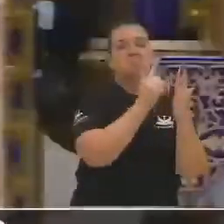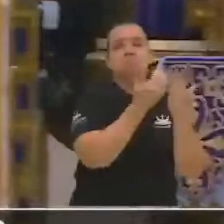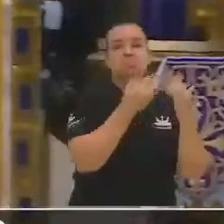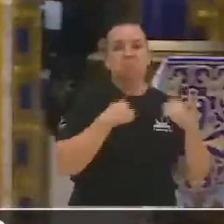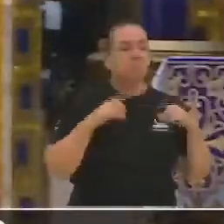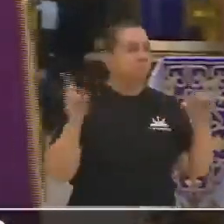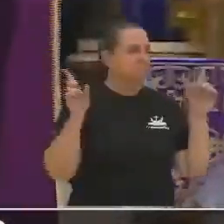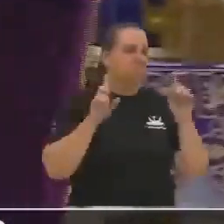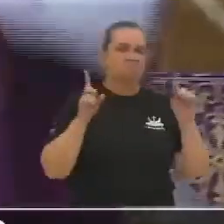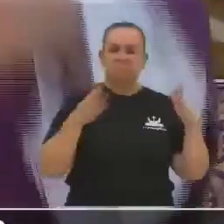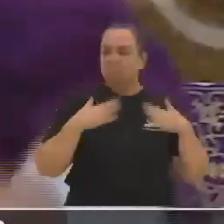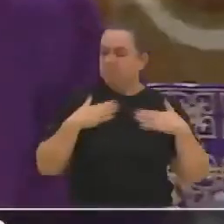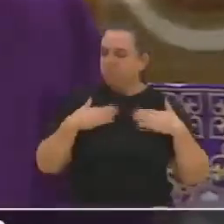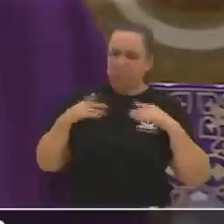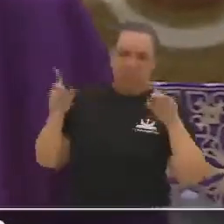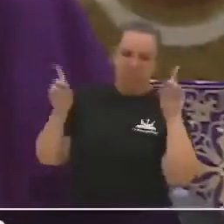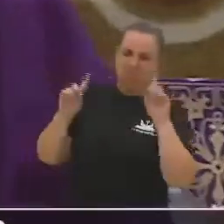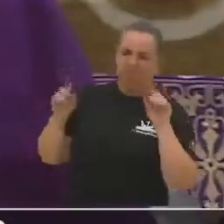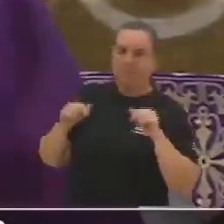é porque não foi comigo,